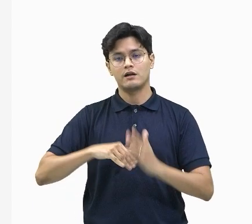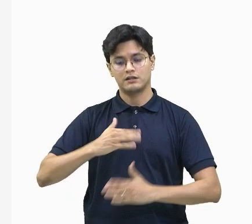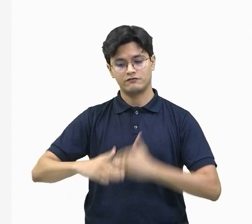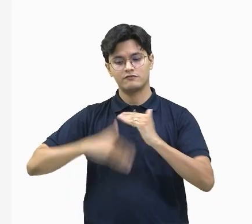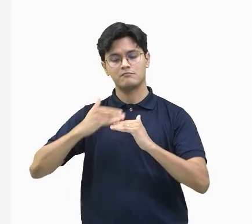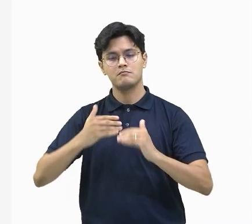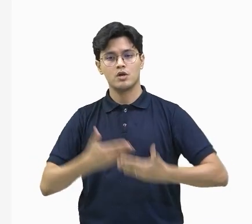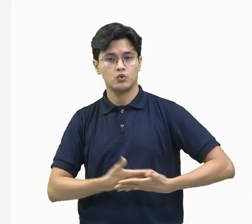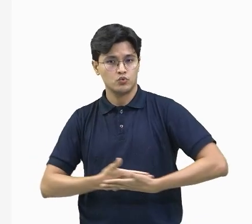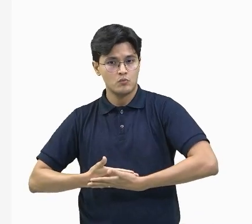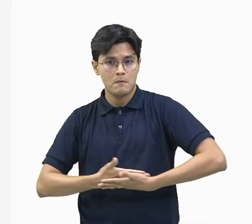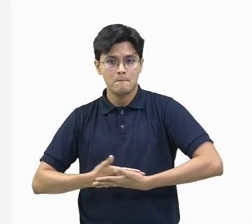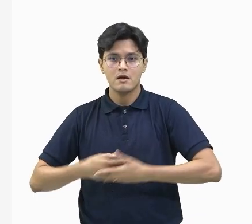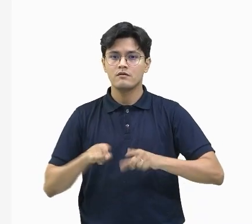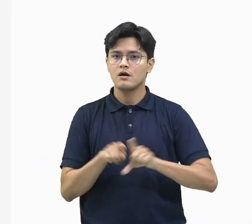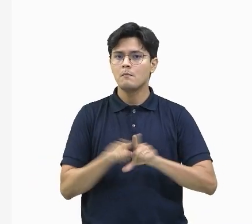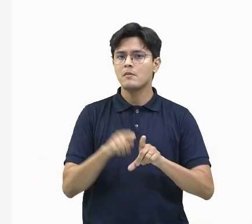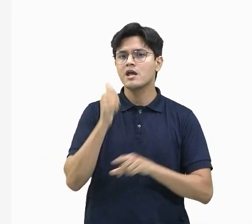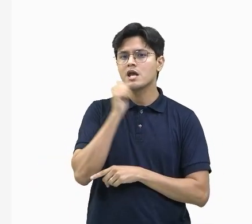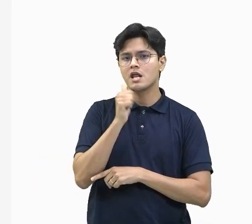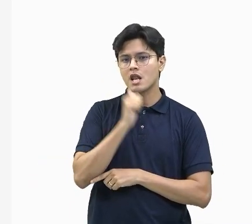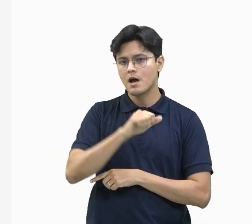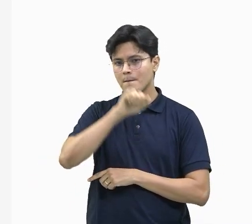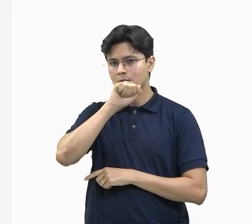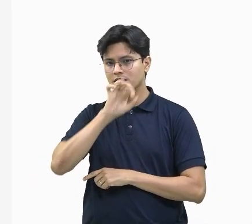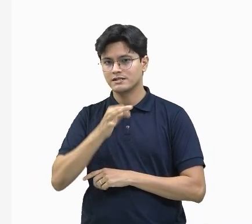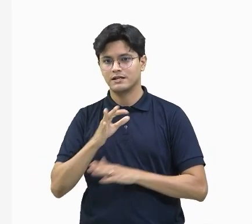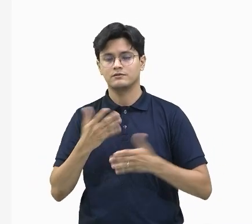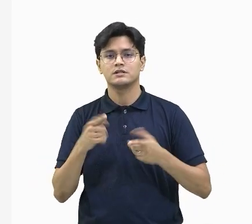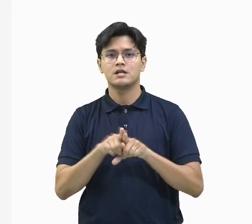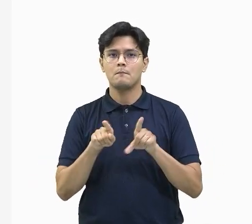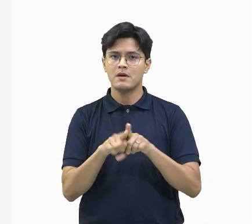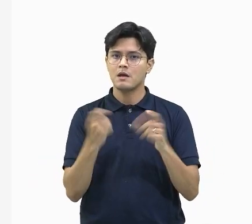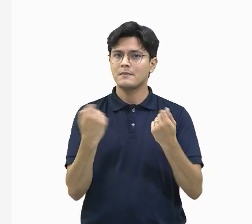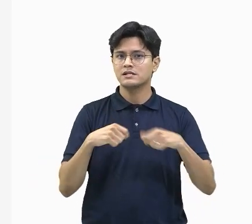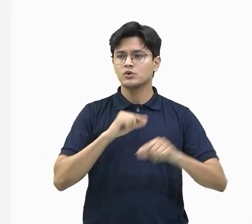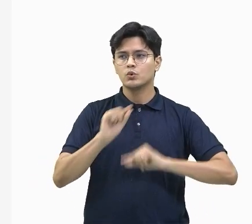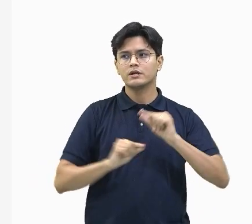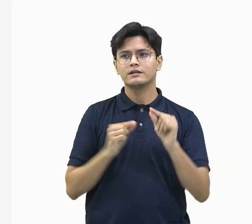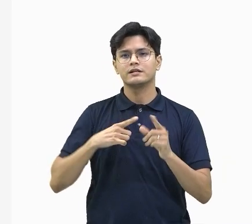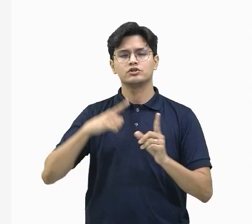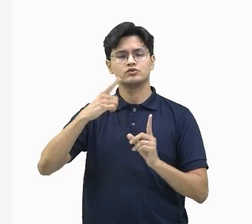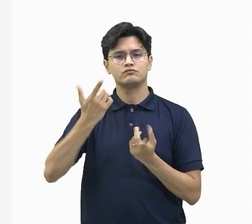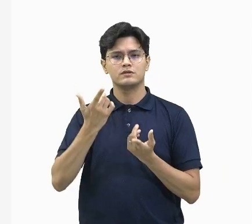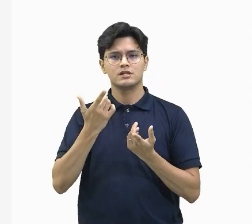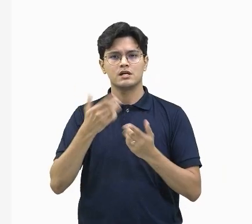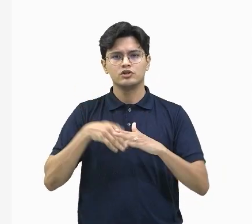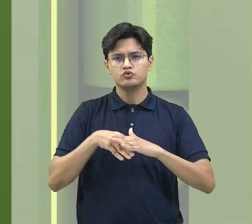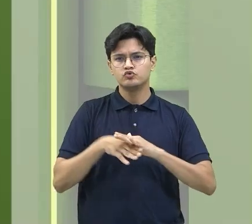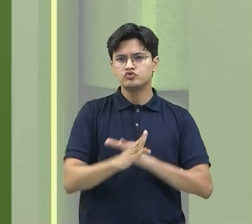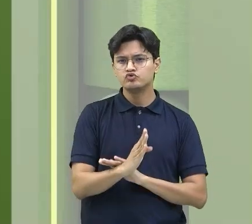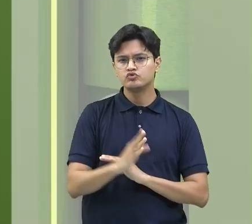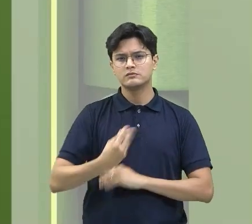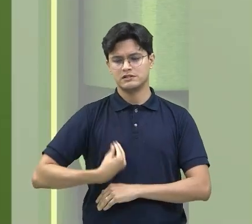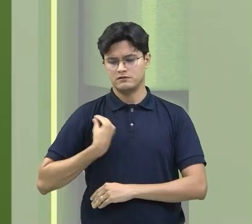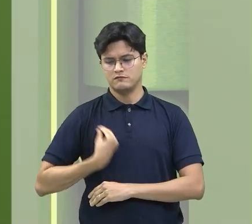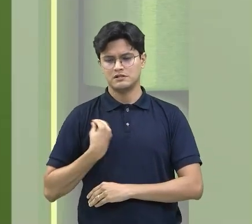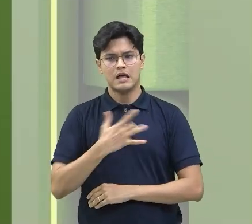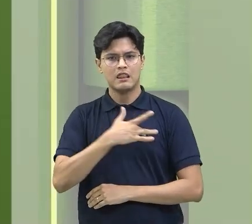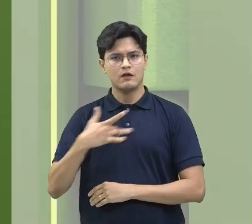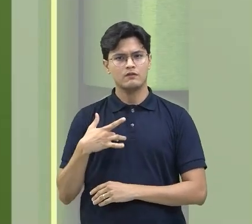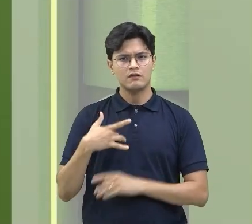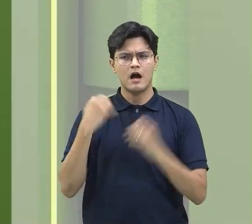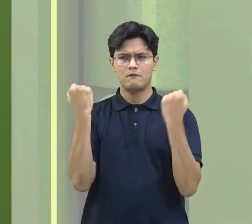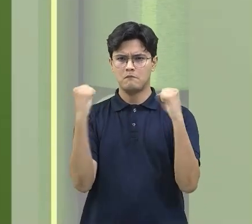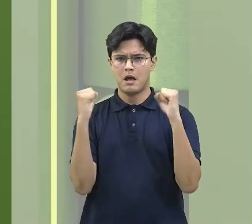como ver se a mãe ela tem um estilo de vida saudável, né, com exercícios, alimentação, tudo isso que caracteriza,